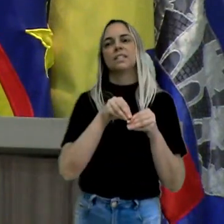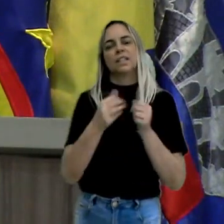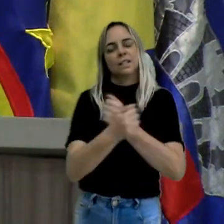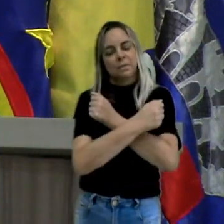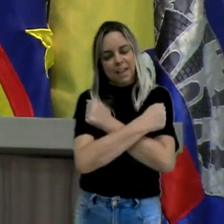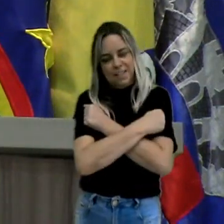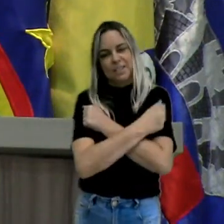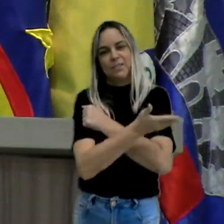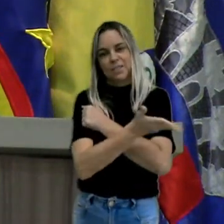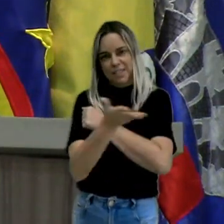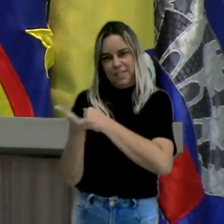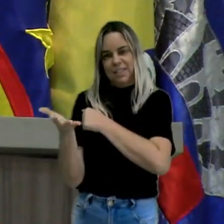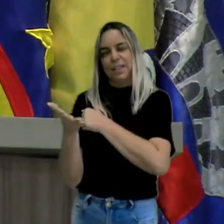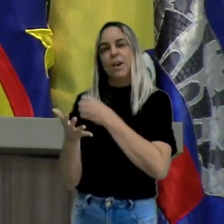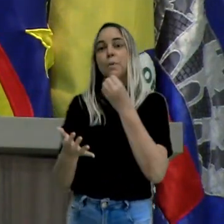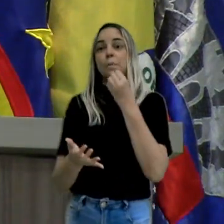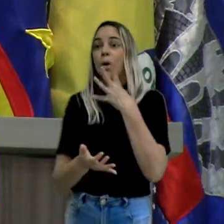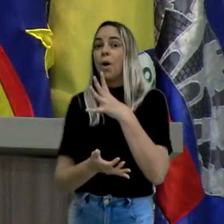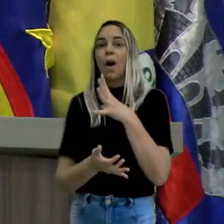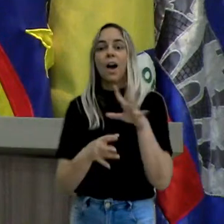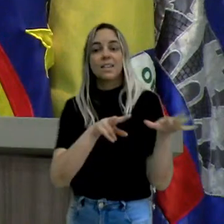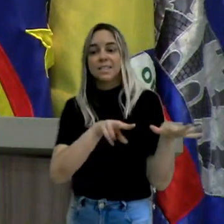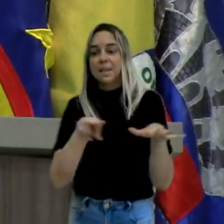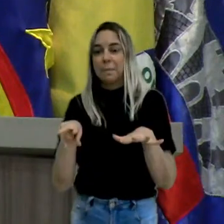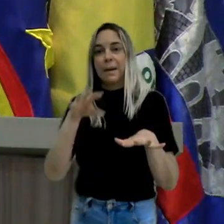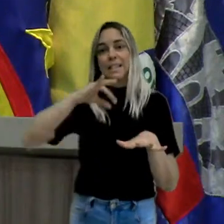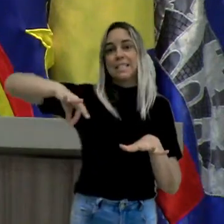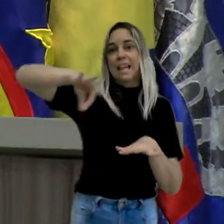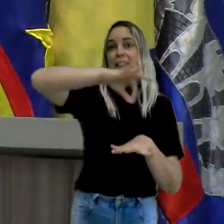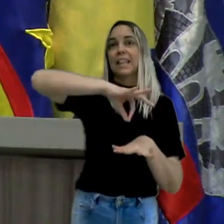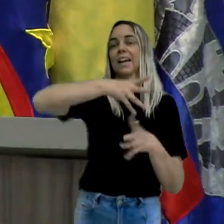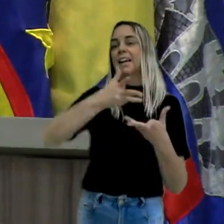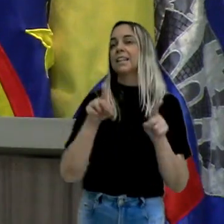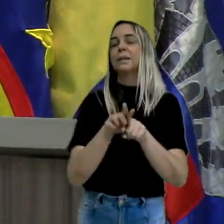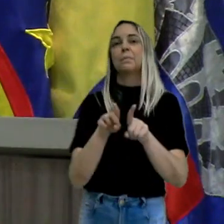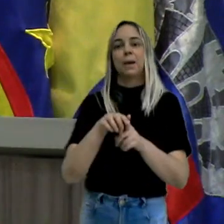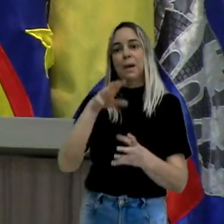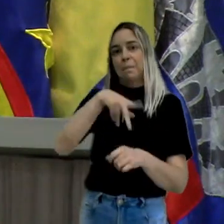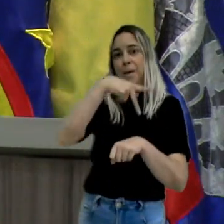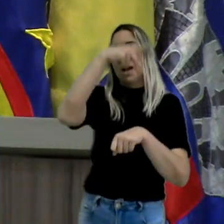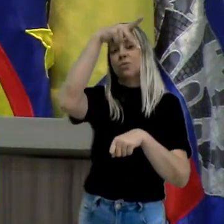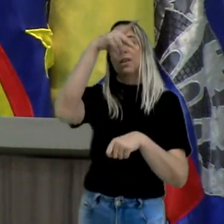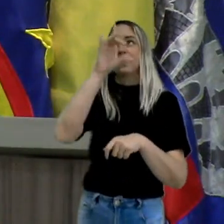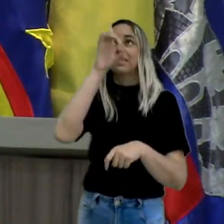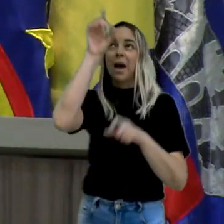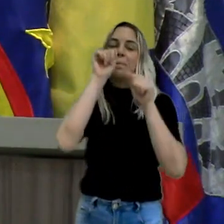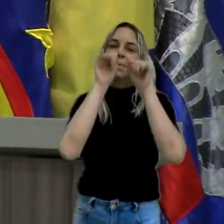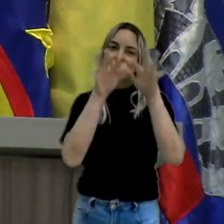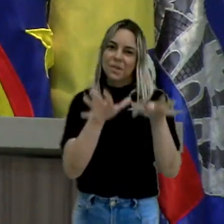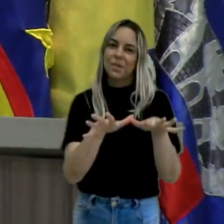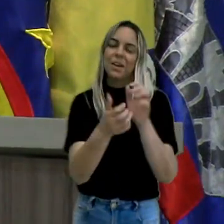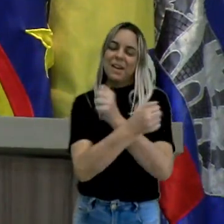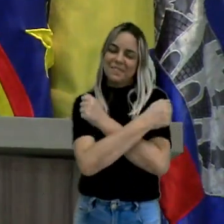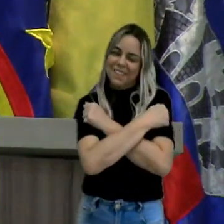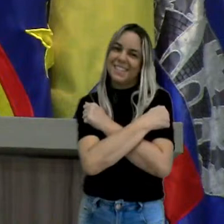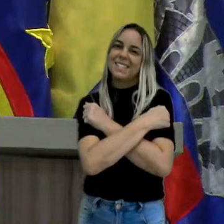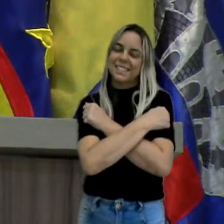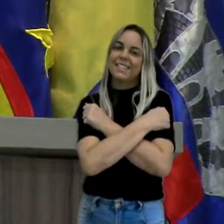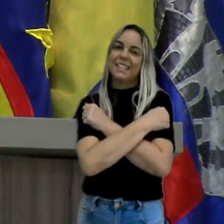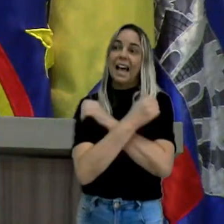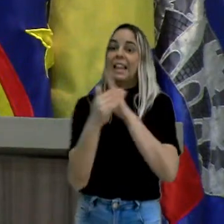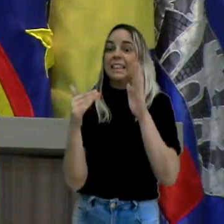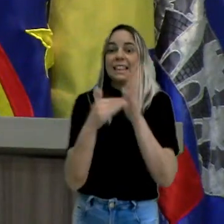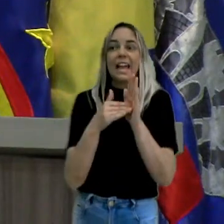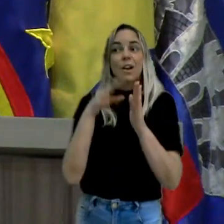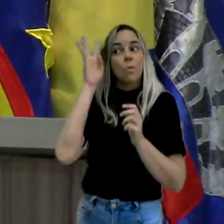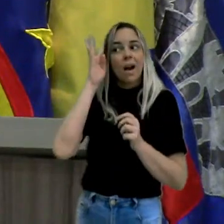vocês, uma boa Semana Santa, uma feliz Páscoa, que Deus abençoe todos vocês grandemente, um abraço, e até a